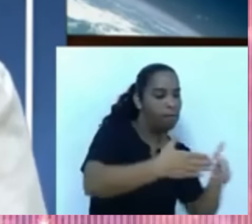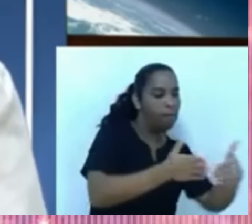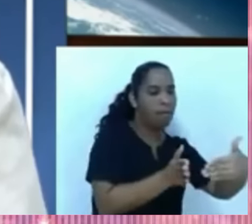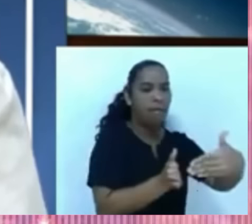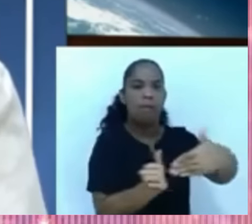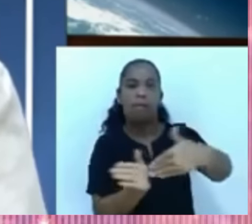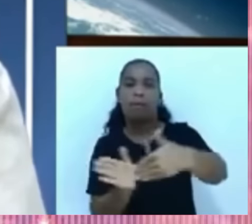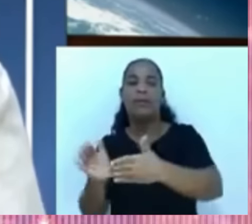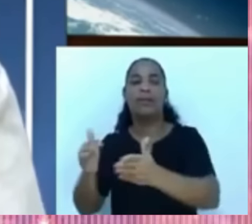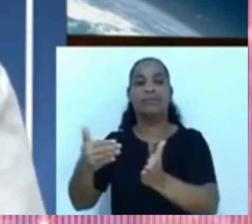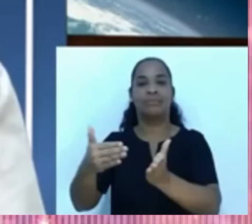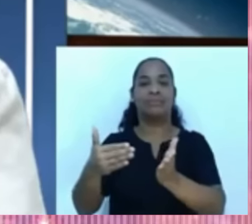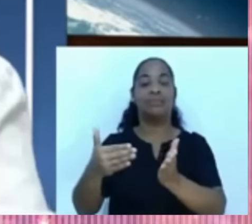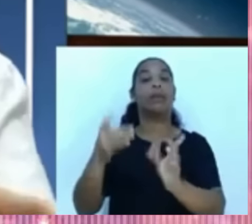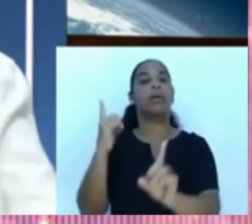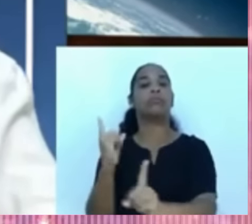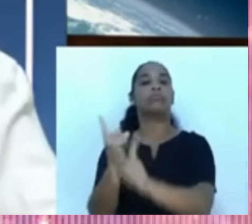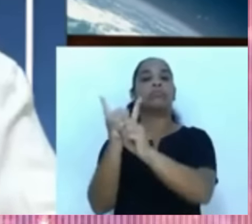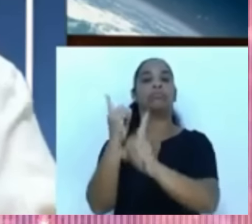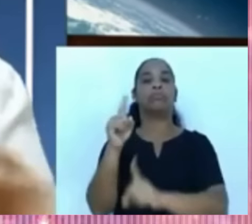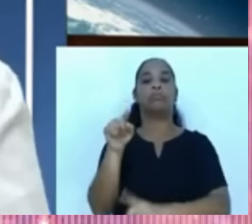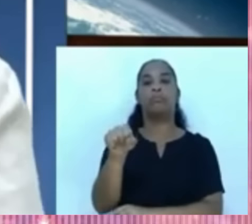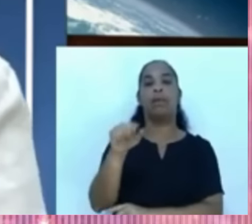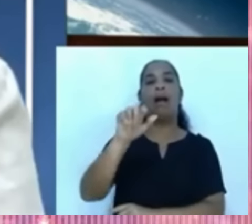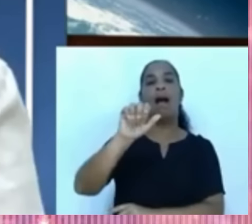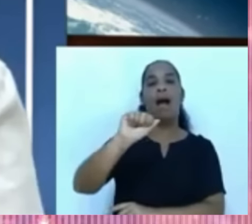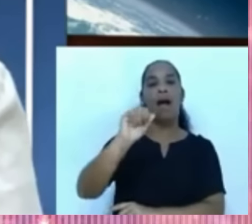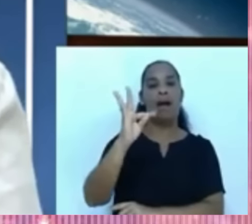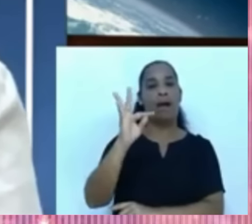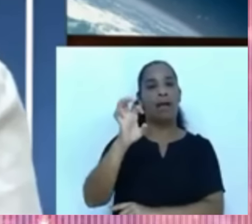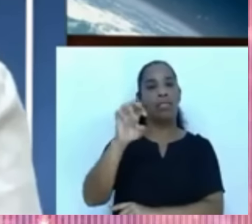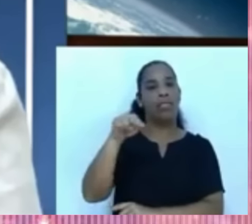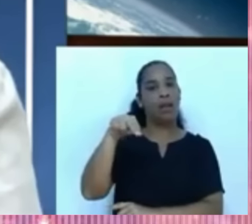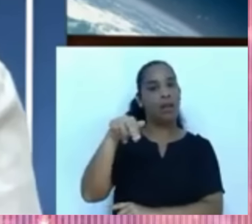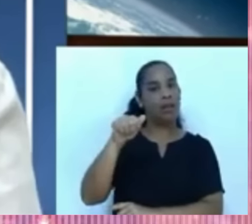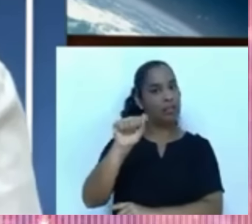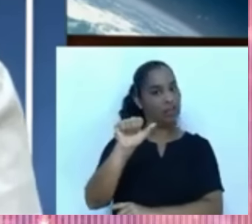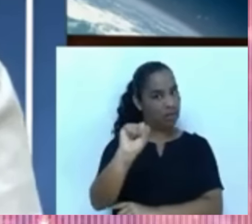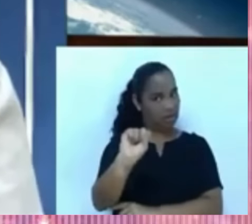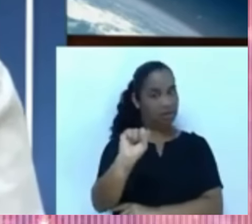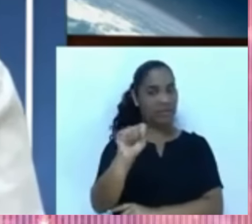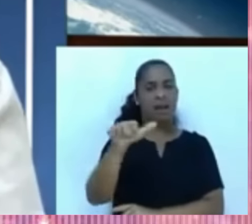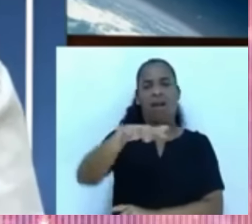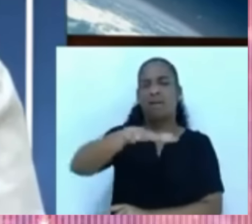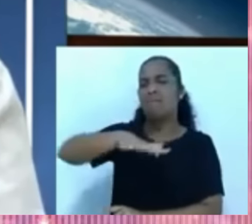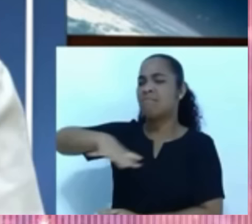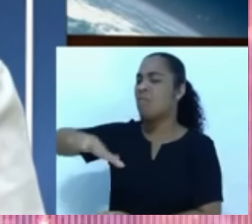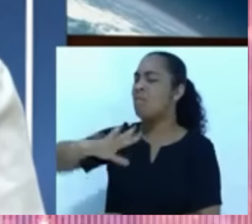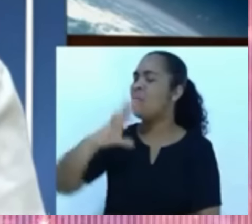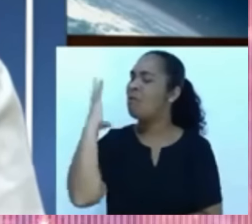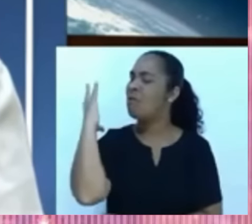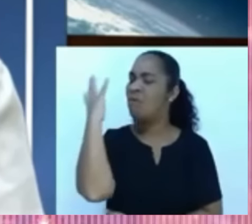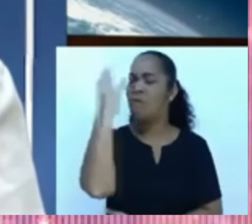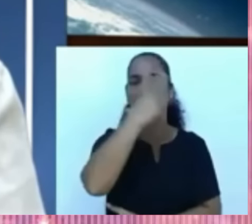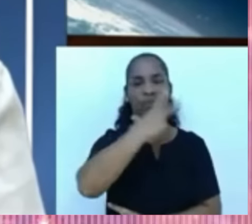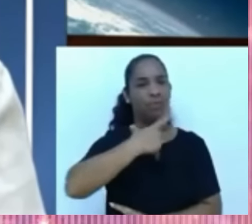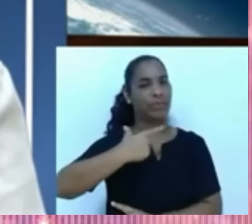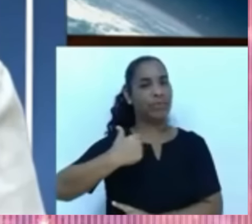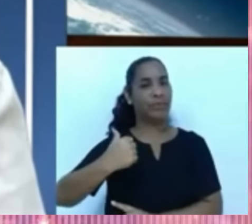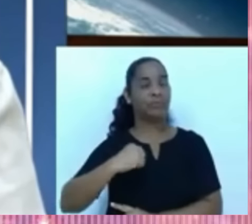esplendor de Atenas que embaixo no vale construía o mundo de beleza e de arte as